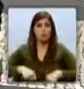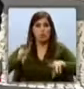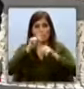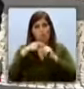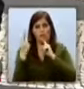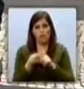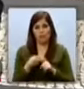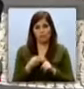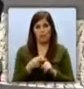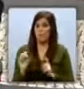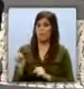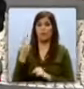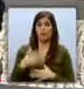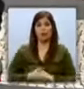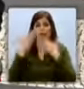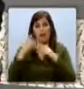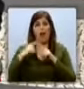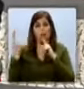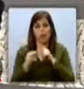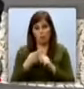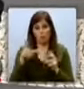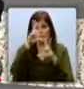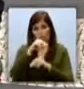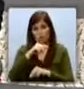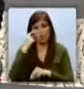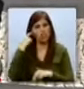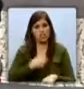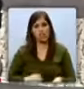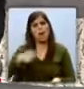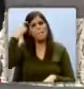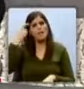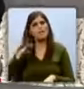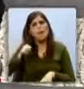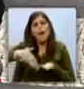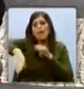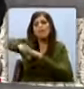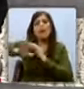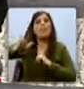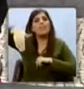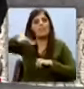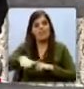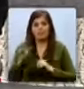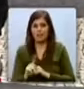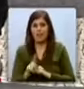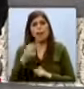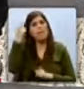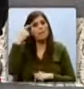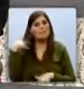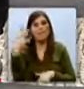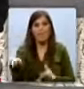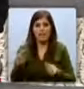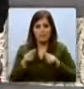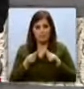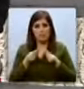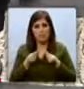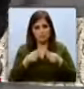neste primeiro dia de ano novo chinês não se pensa em entrar com o pé direito pensa Santos em entregar ou receber estes pequenos envelopes